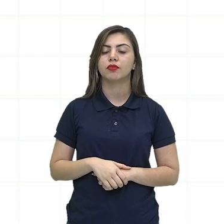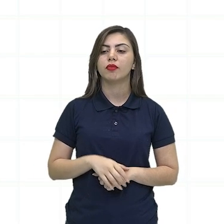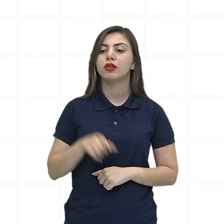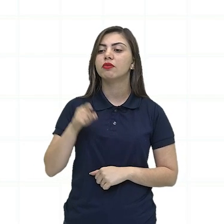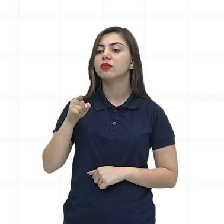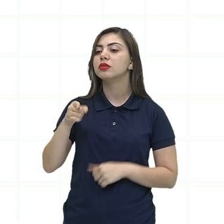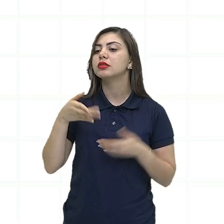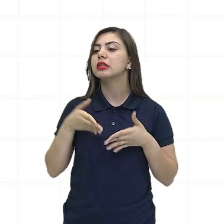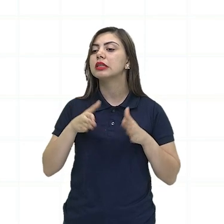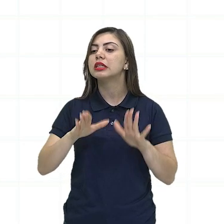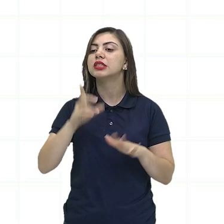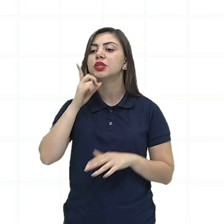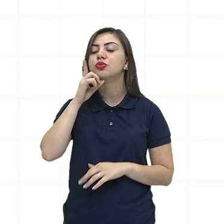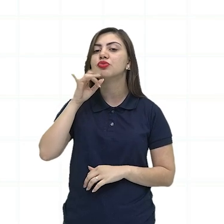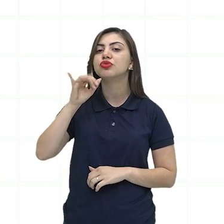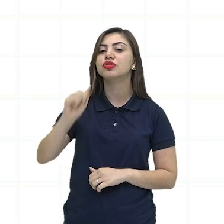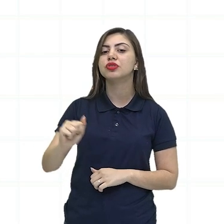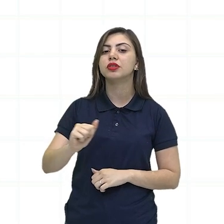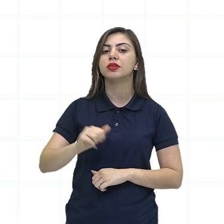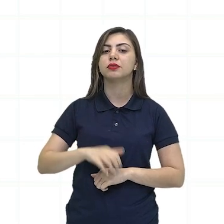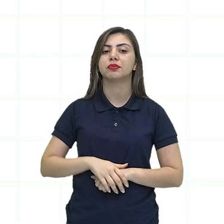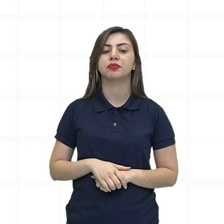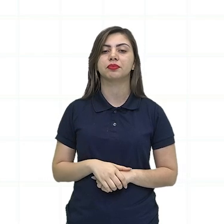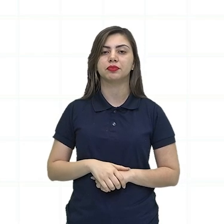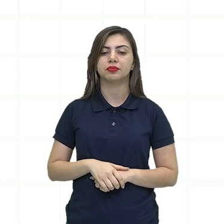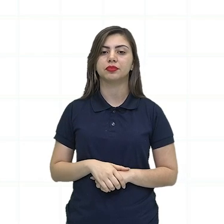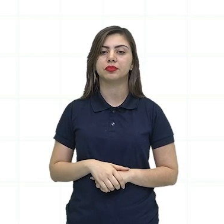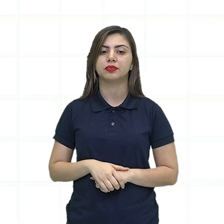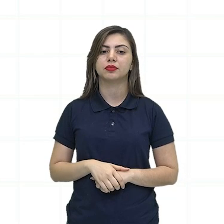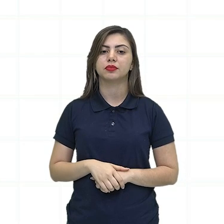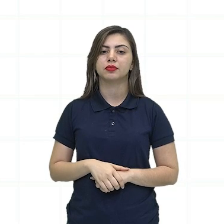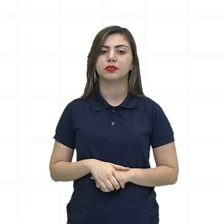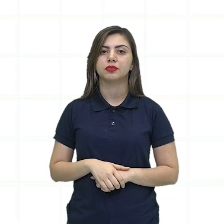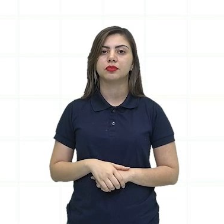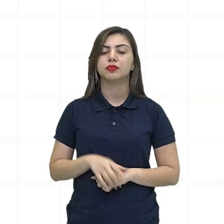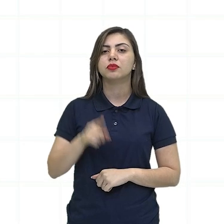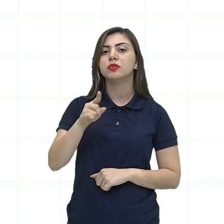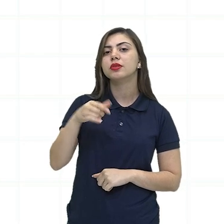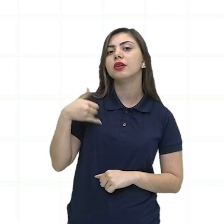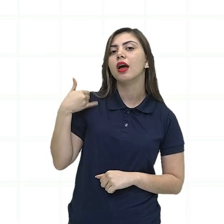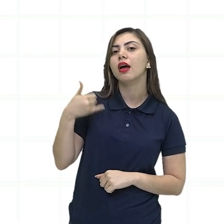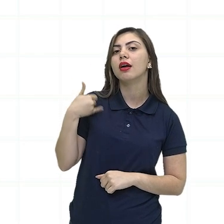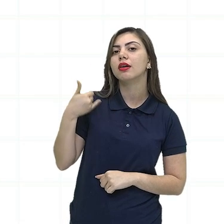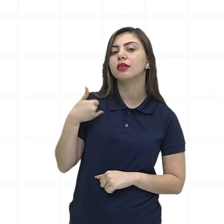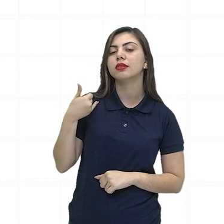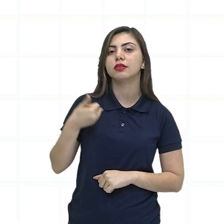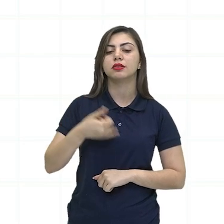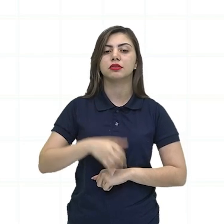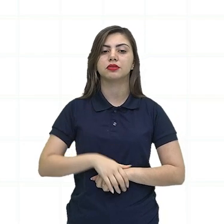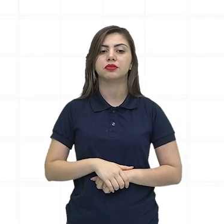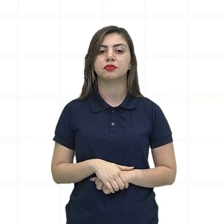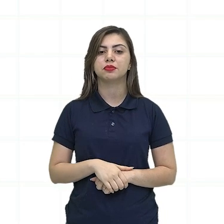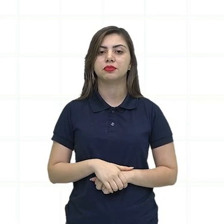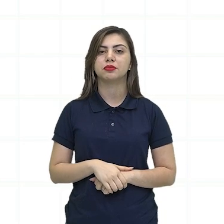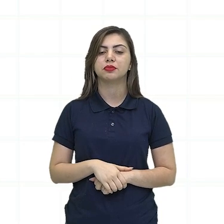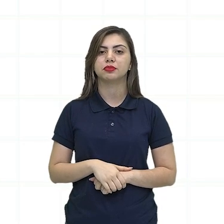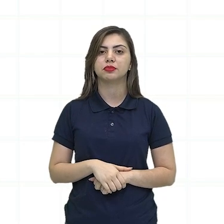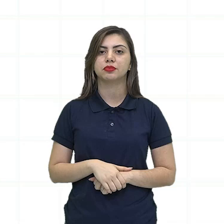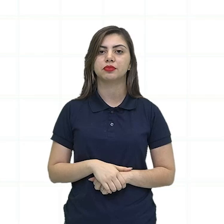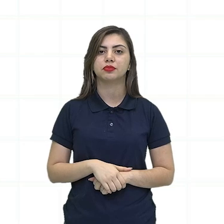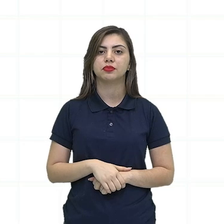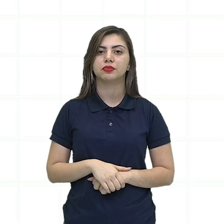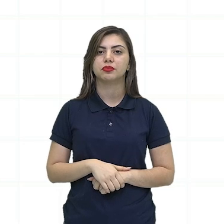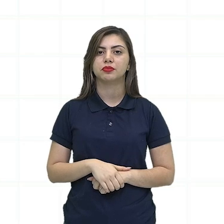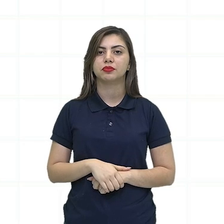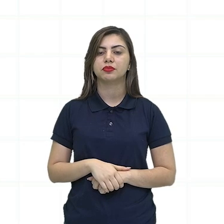Quando você nasceu? How old are you? Quantos anos você tem? Where are you